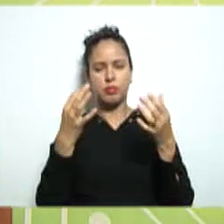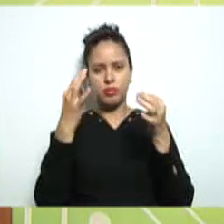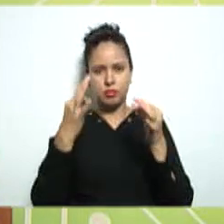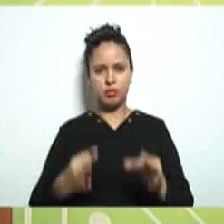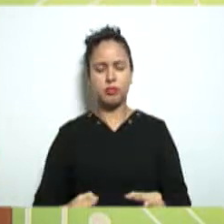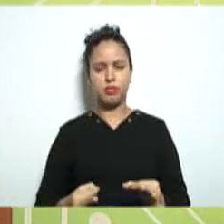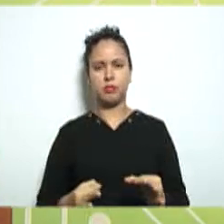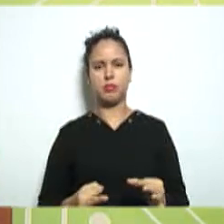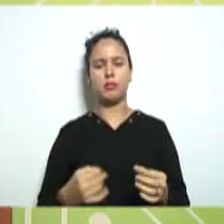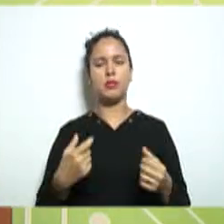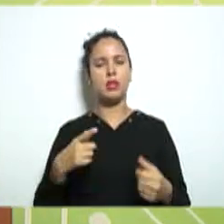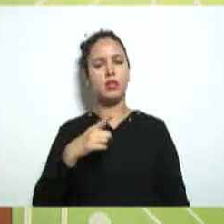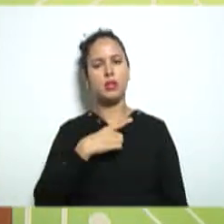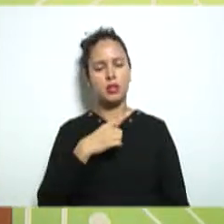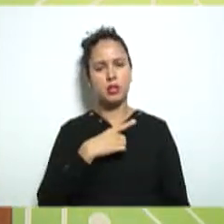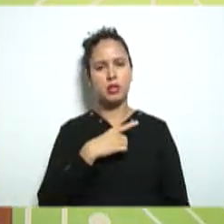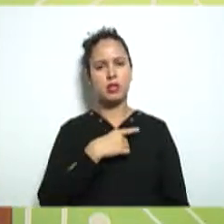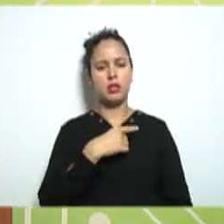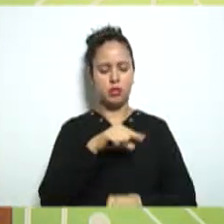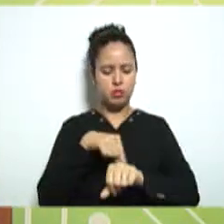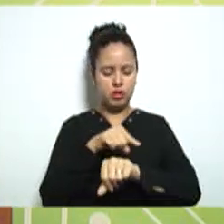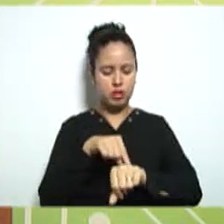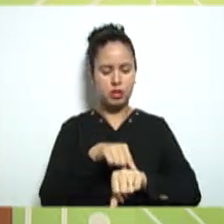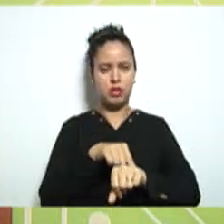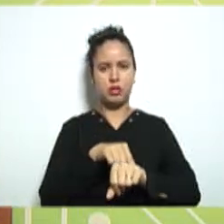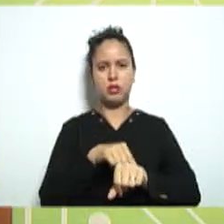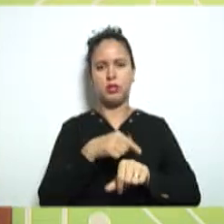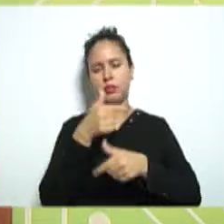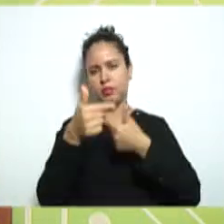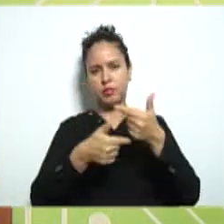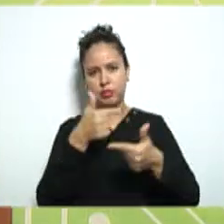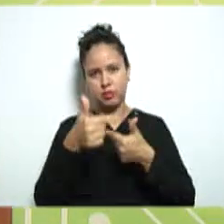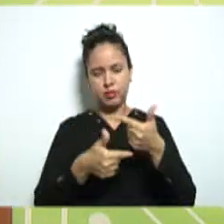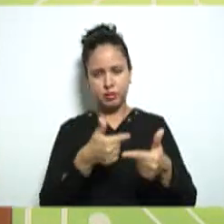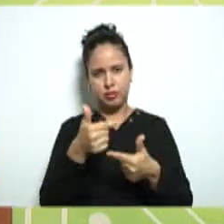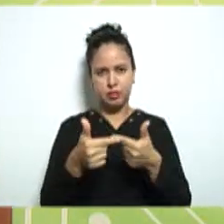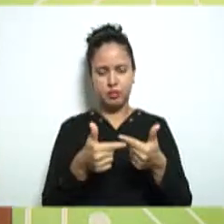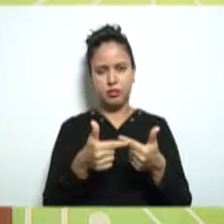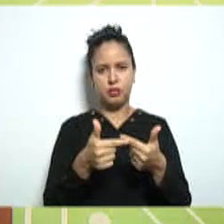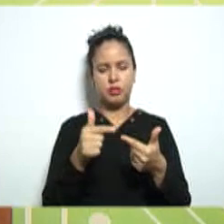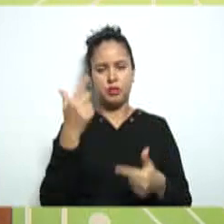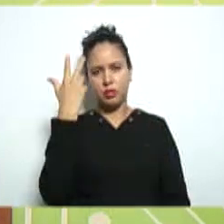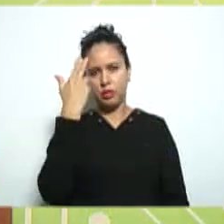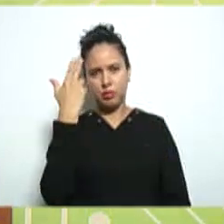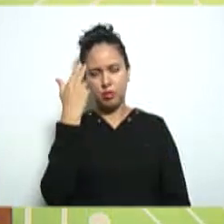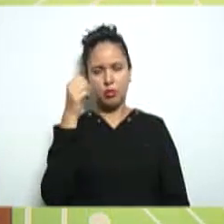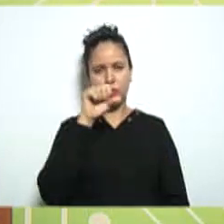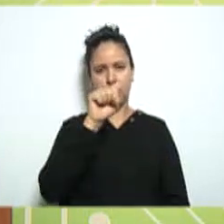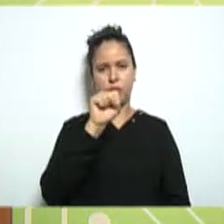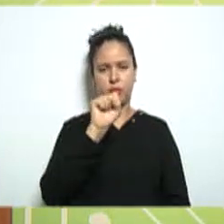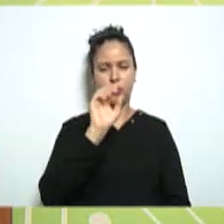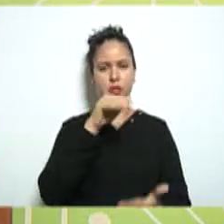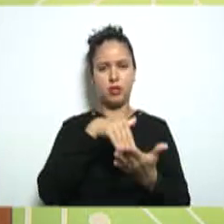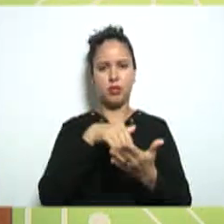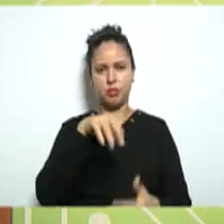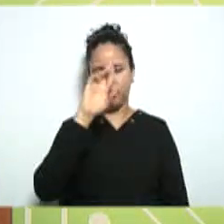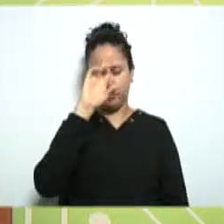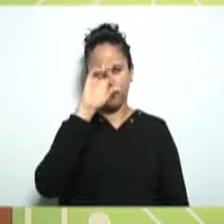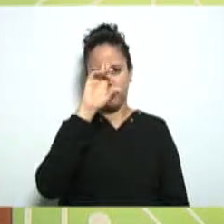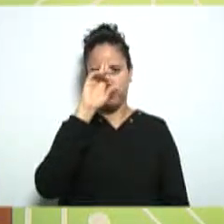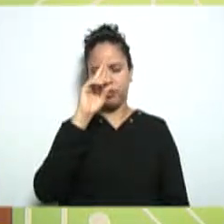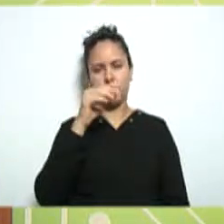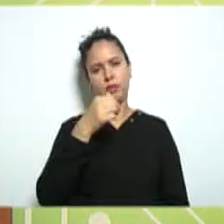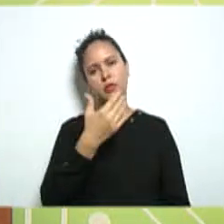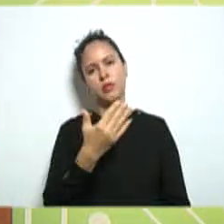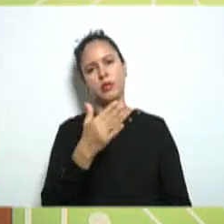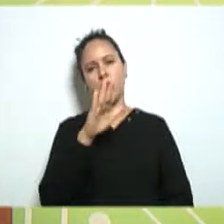formal, essas pessoas têm uma quantidade de horas para trabalhar. O horário mais comum é das 8 ao meio-dia, das